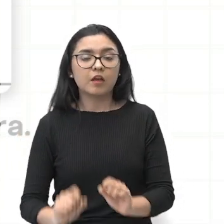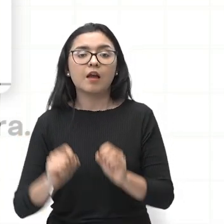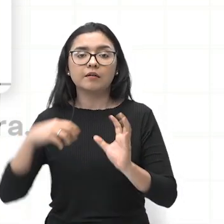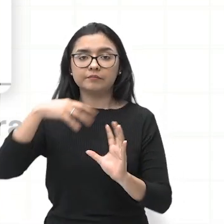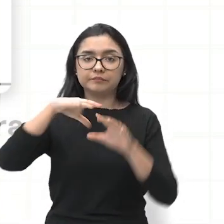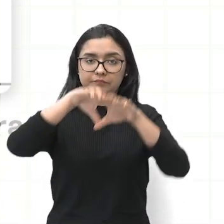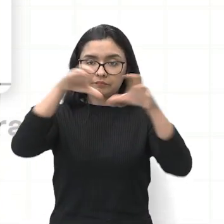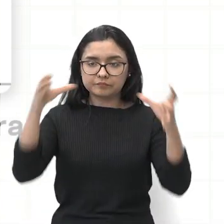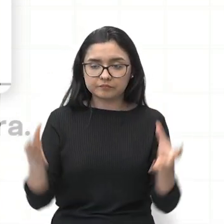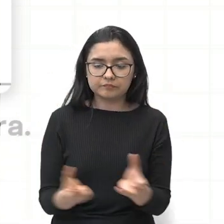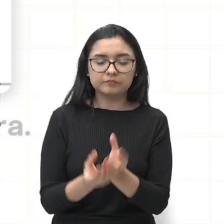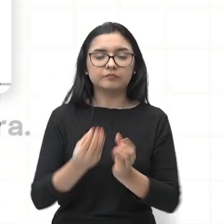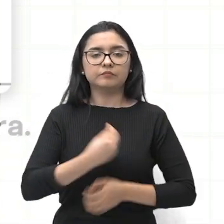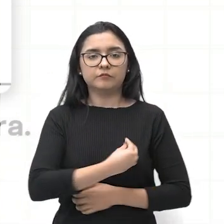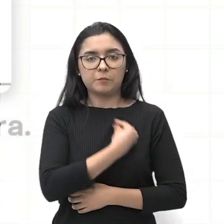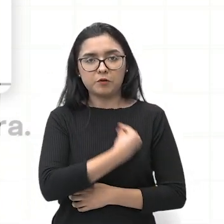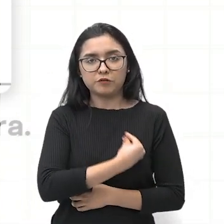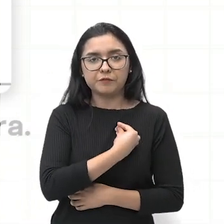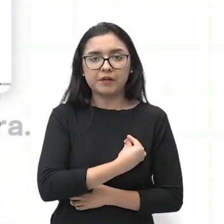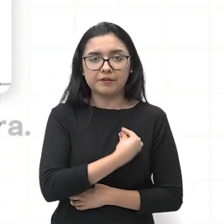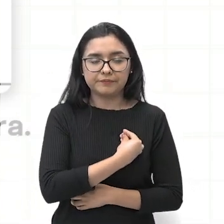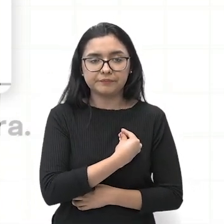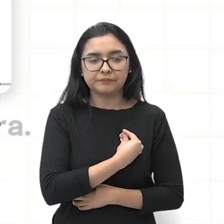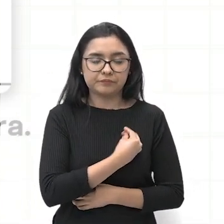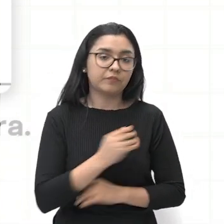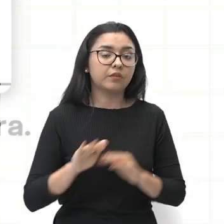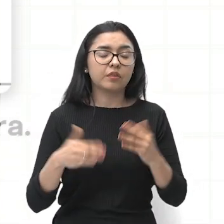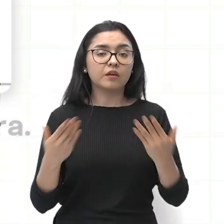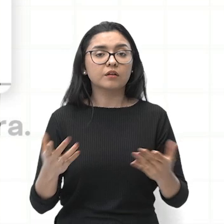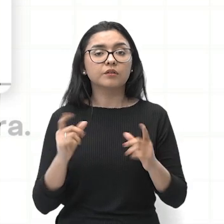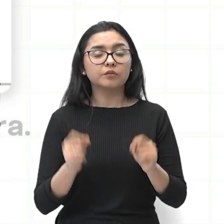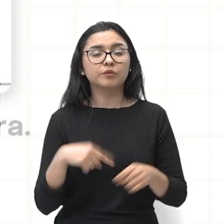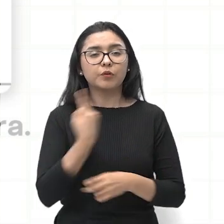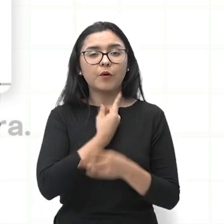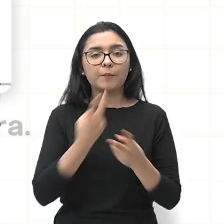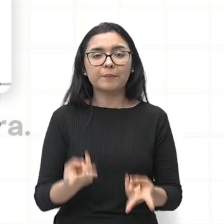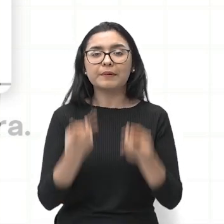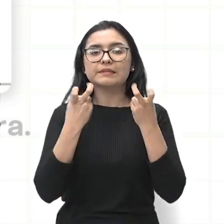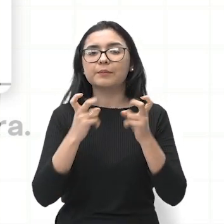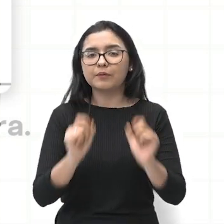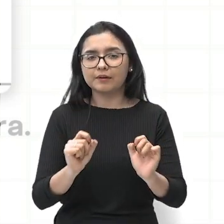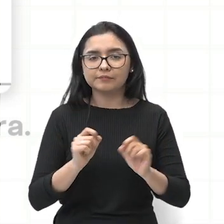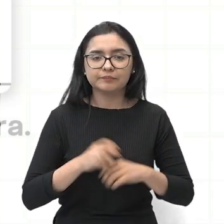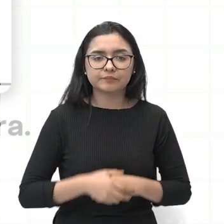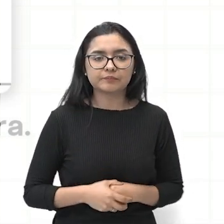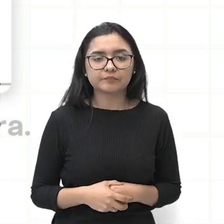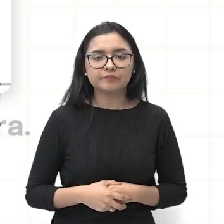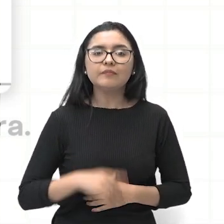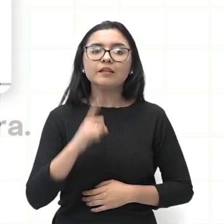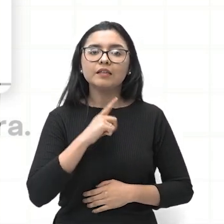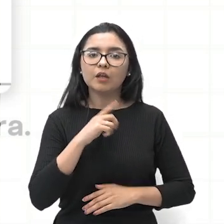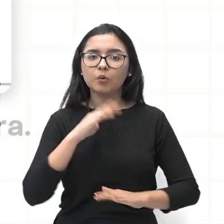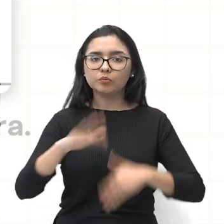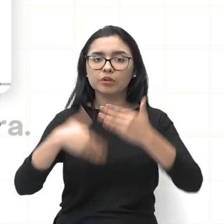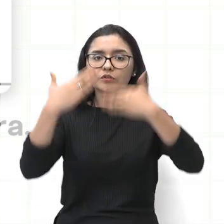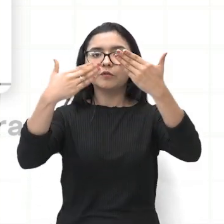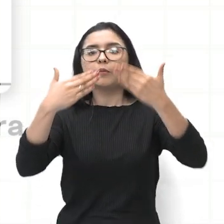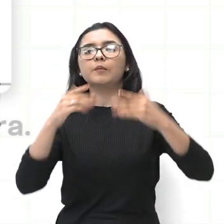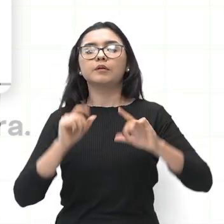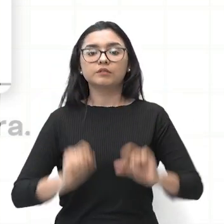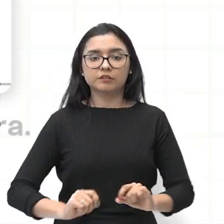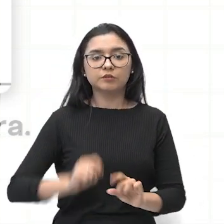do átomo até o organismo, nós vamos ver o quê? O desenvolvimento